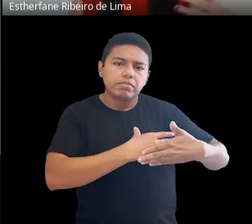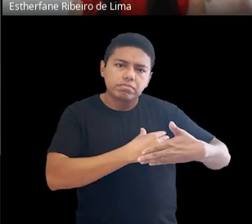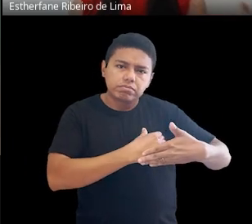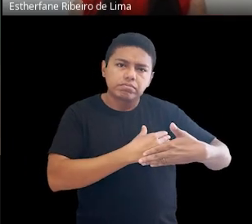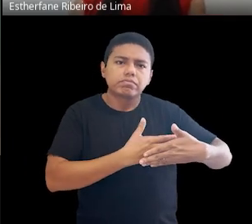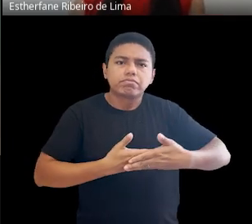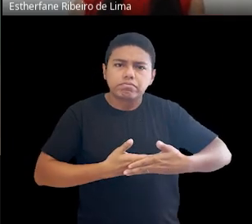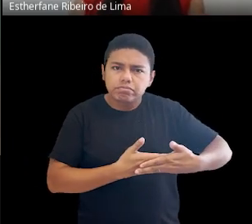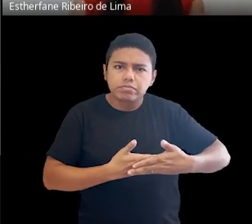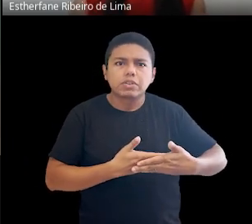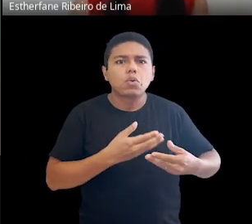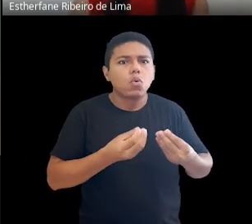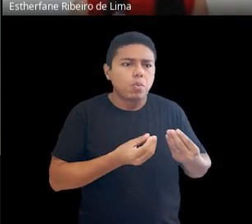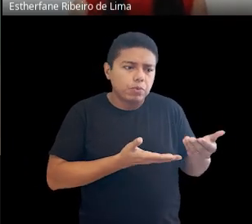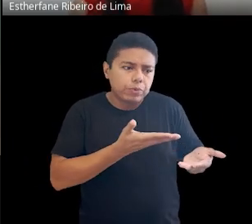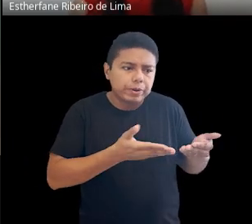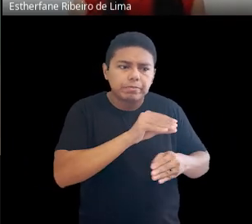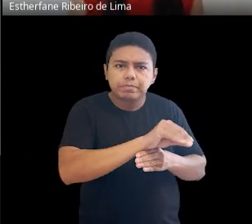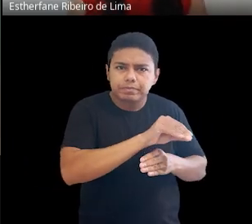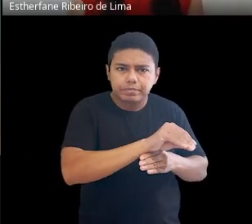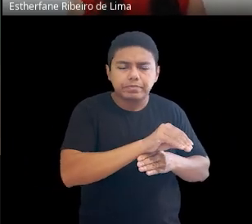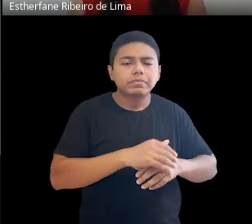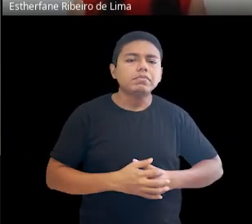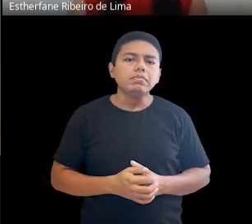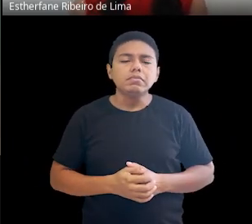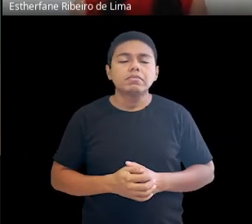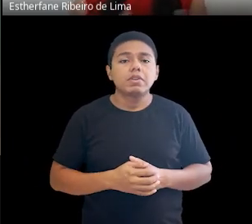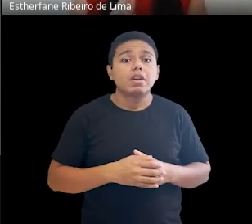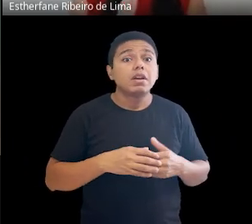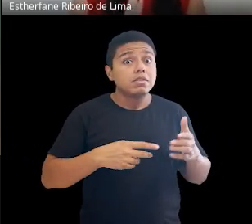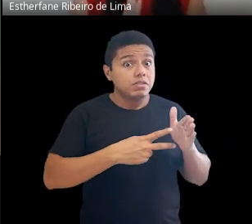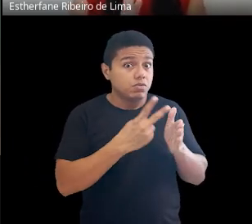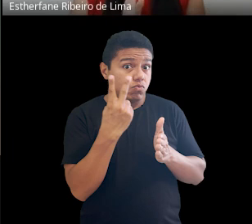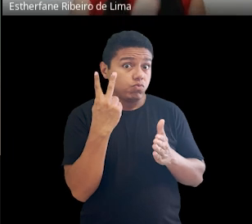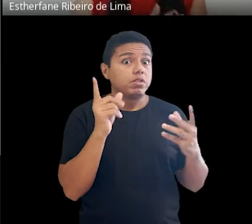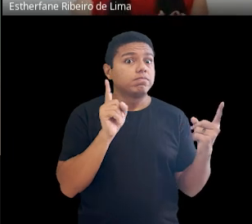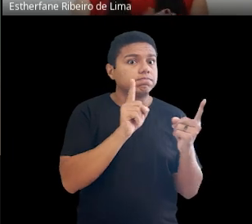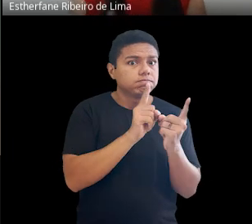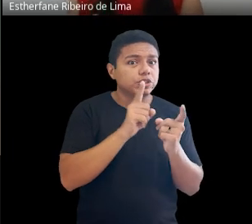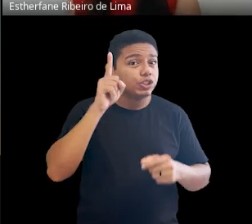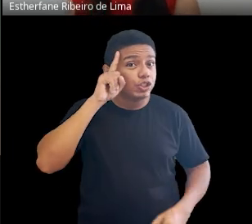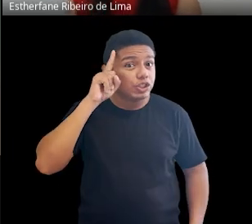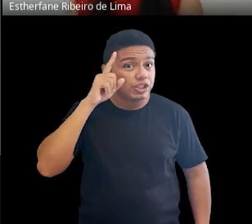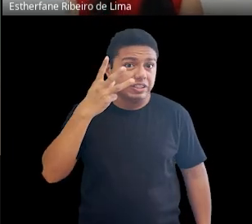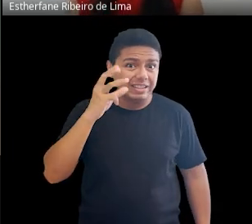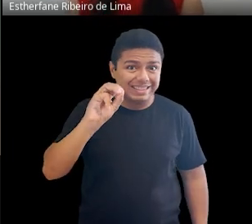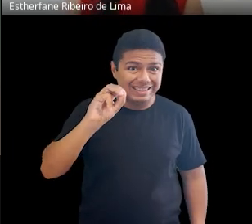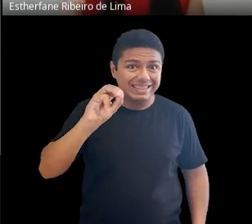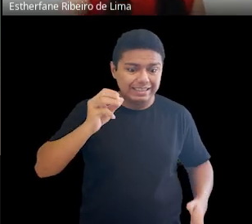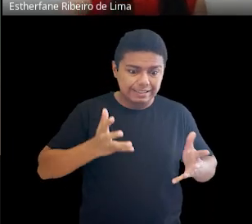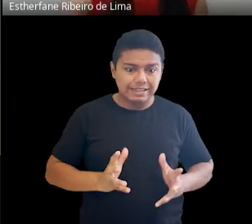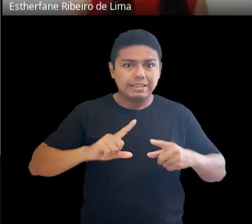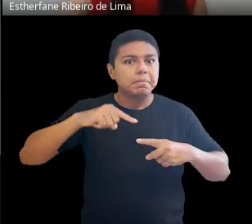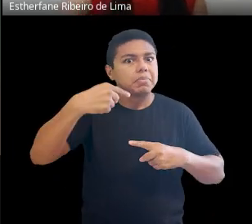de como está sendo esse cuidado. Na segunda consulta, ela deve ser realizada entre 30 a 40 dias